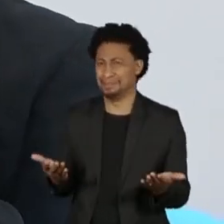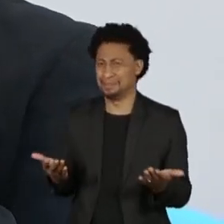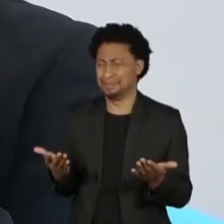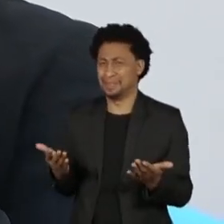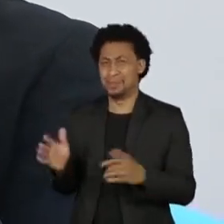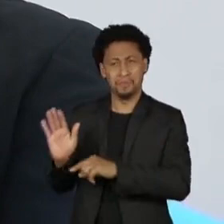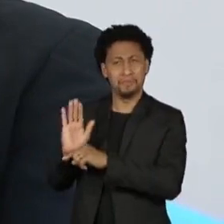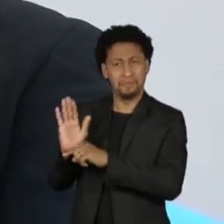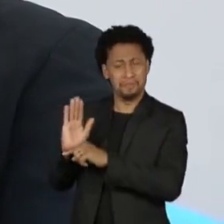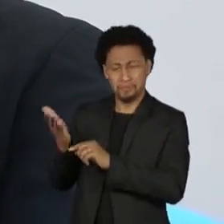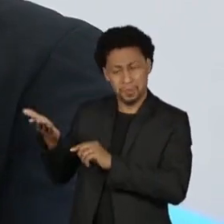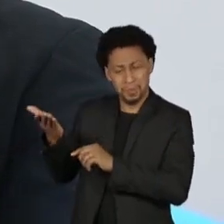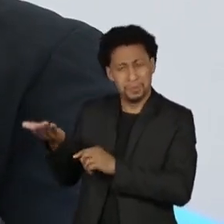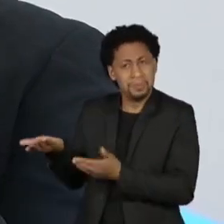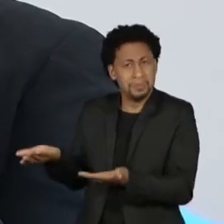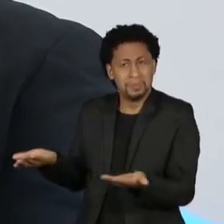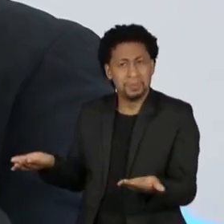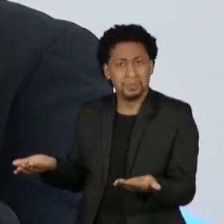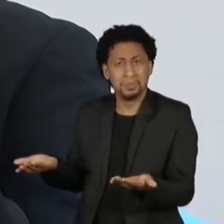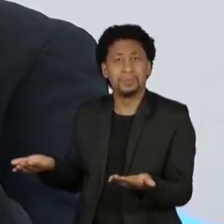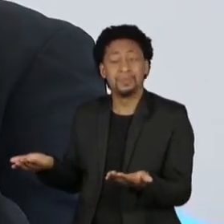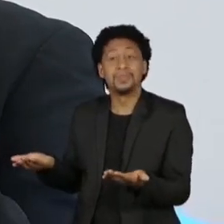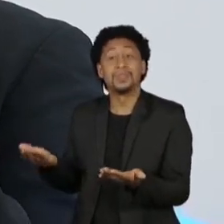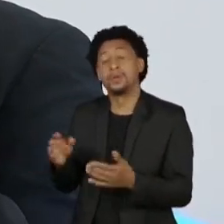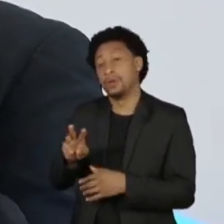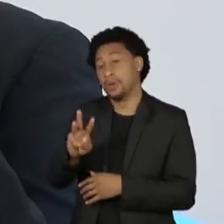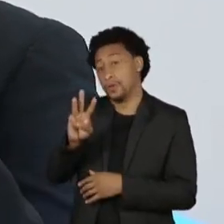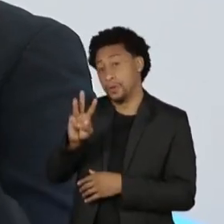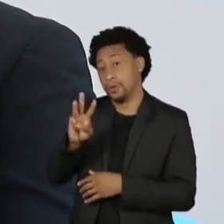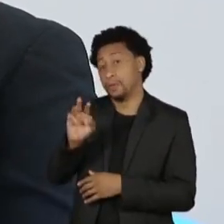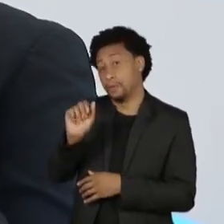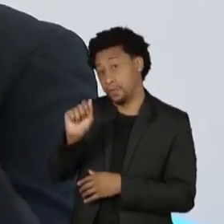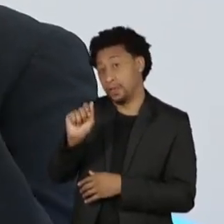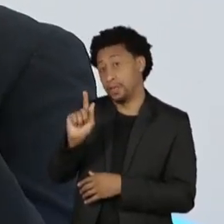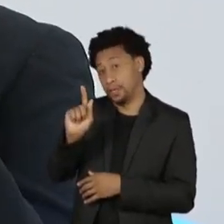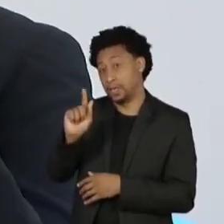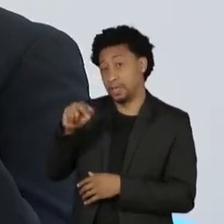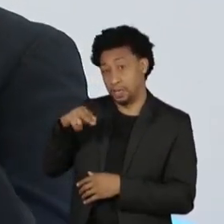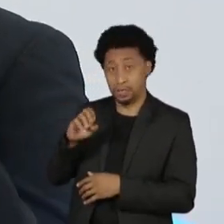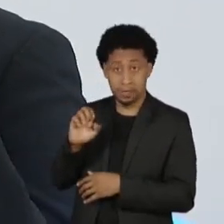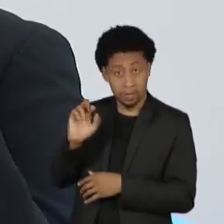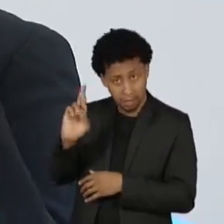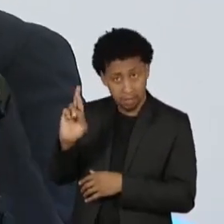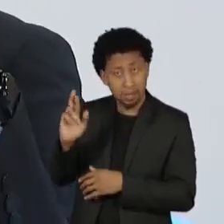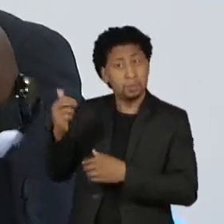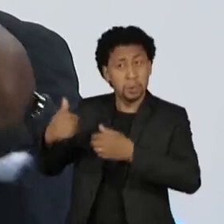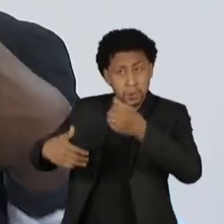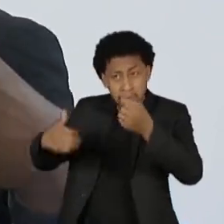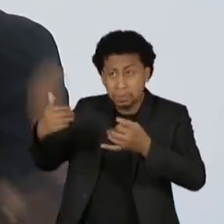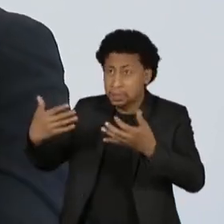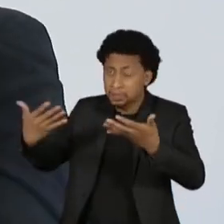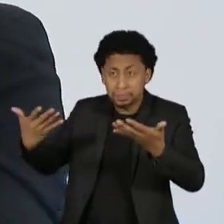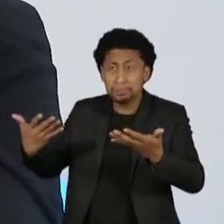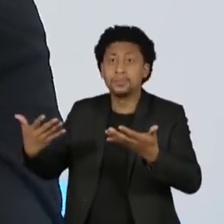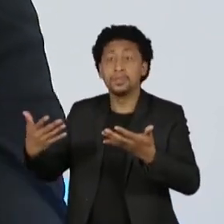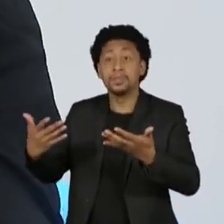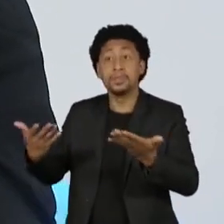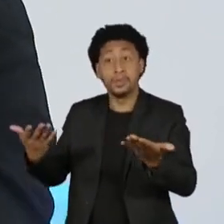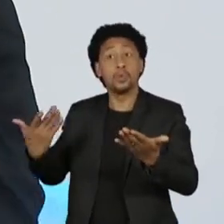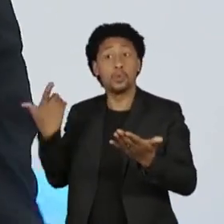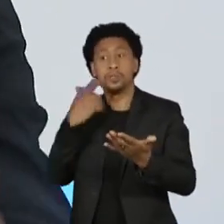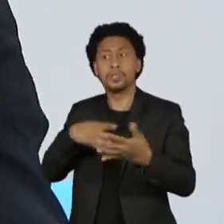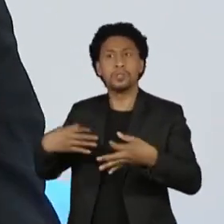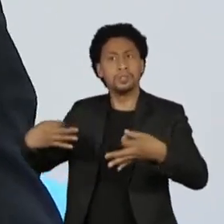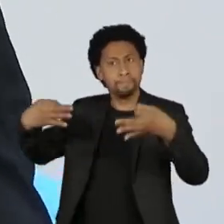o Wagner aqui mesmo ele fala muito bem sobre isso ele fala cara no final das contas eu